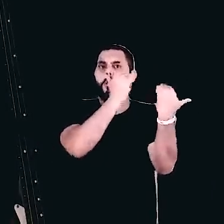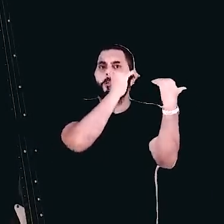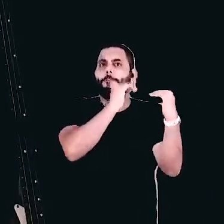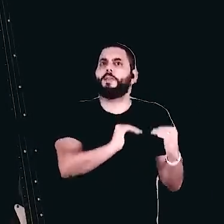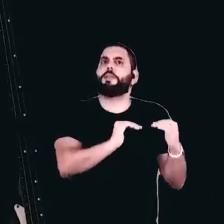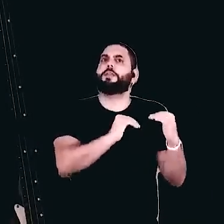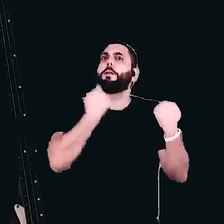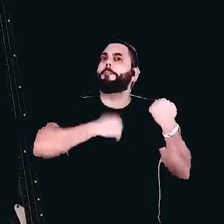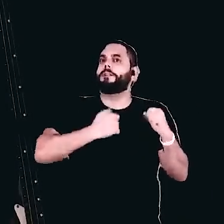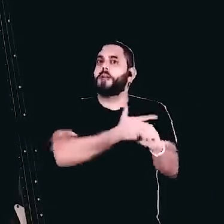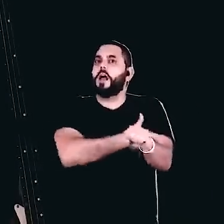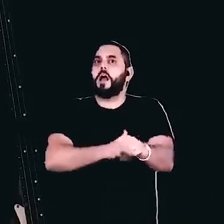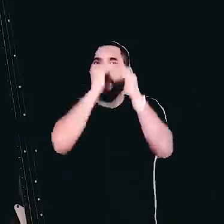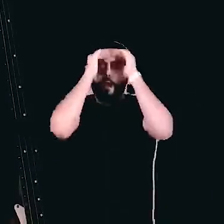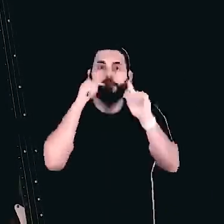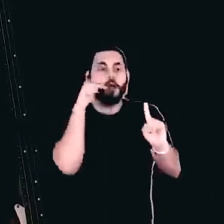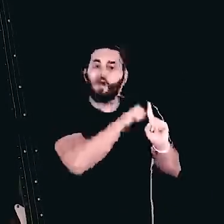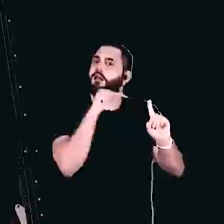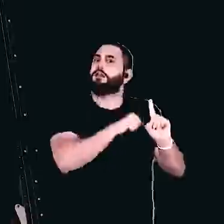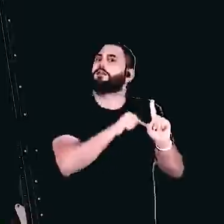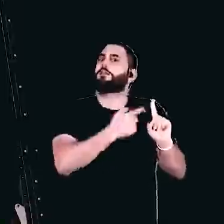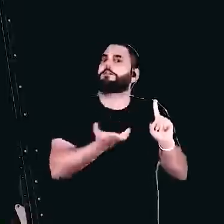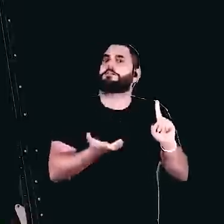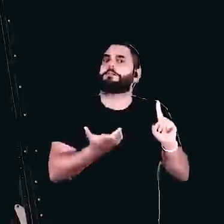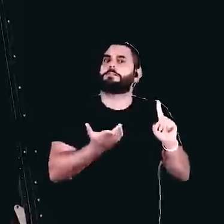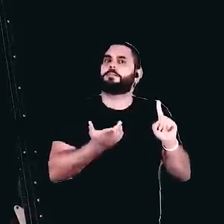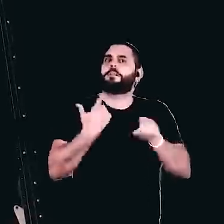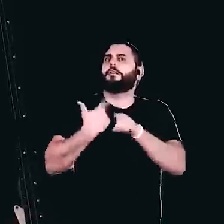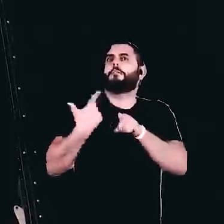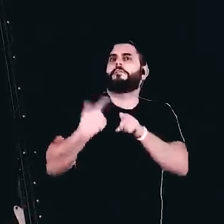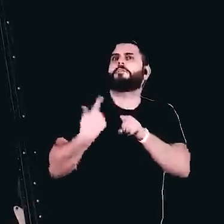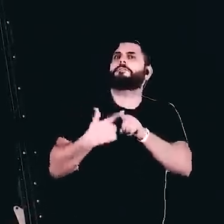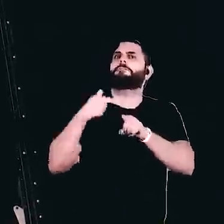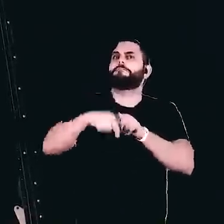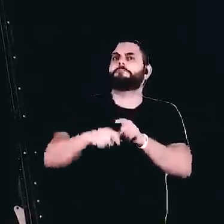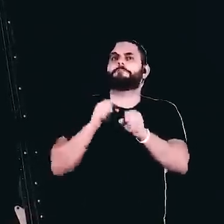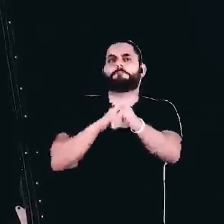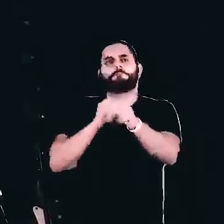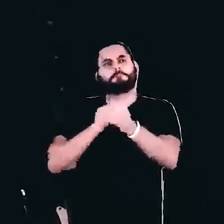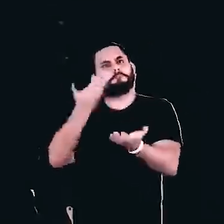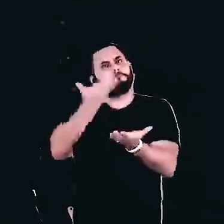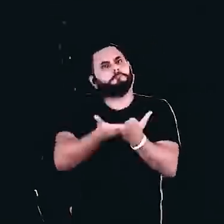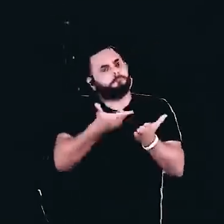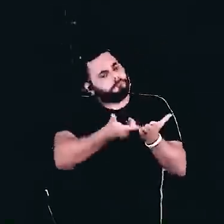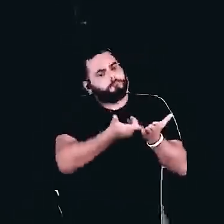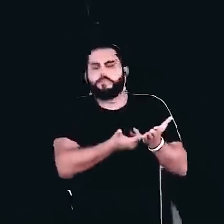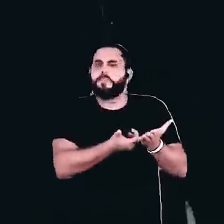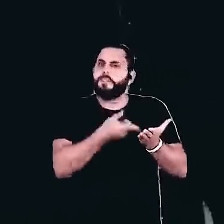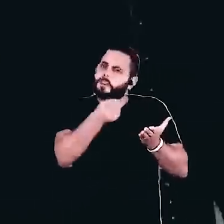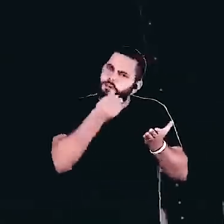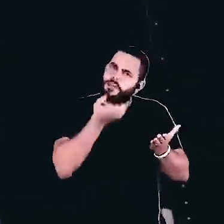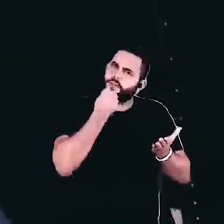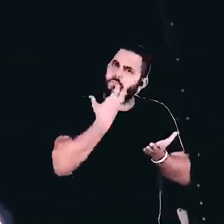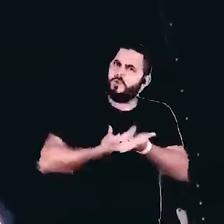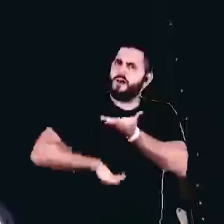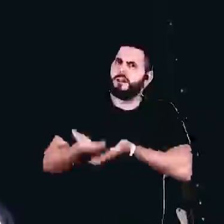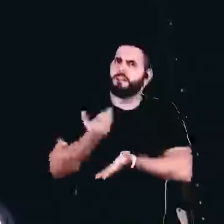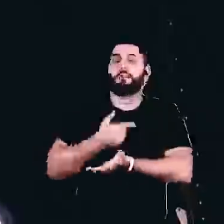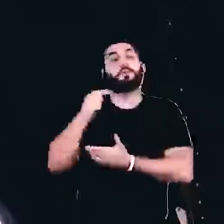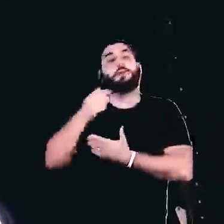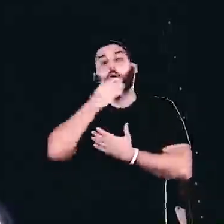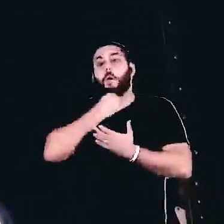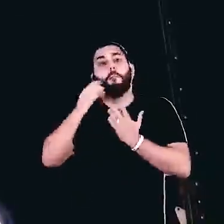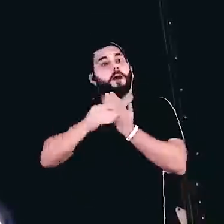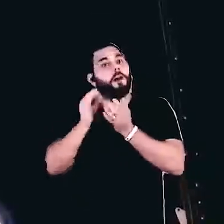alguém seja tratado com respeito. Por quê? Porque essa é a primeira lição da carta. Se você quer ter um bom relacionamento com seu marido,